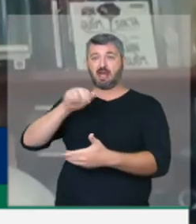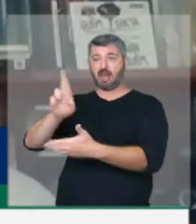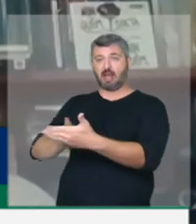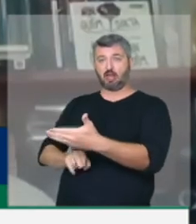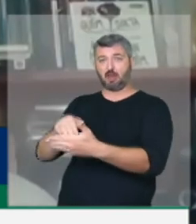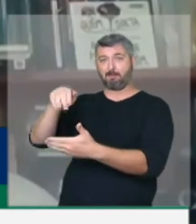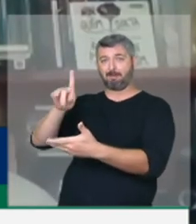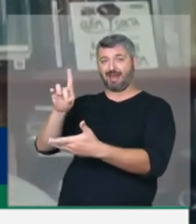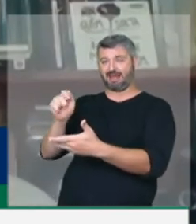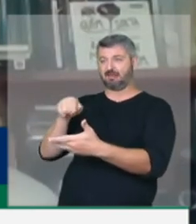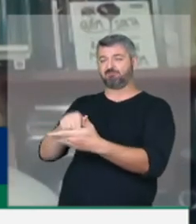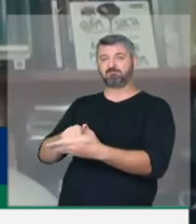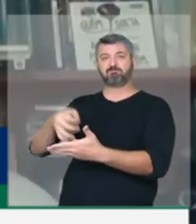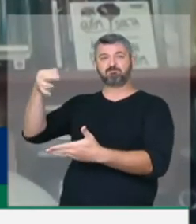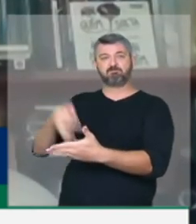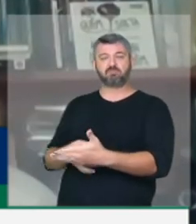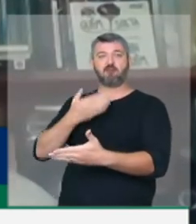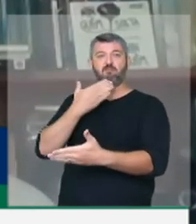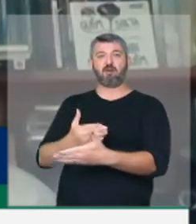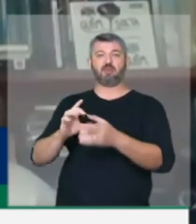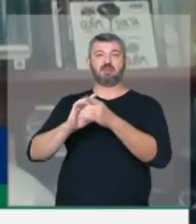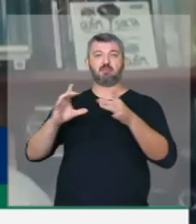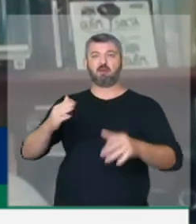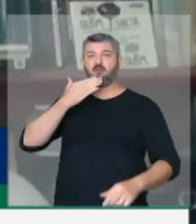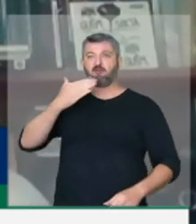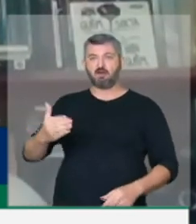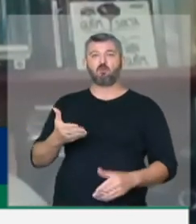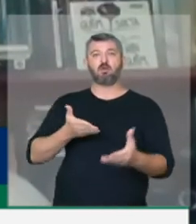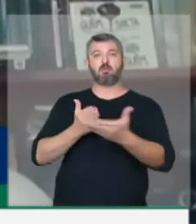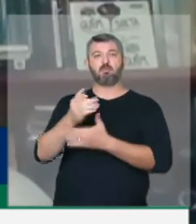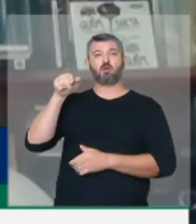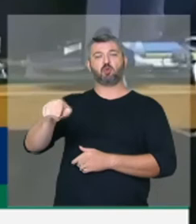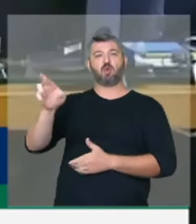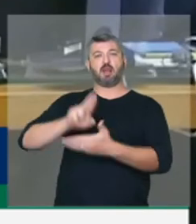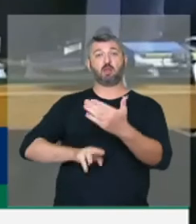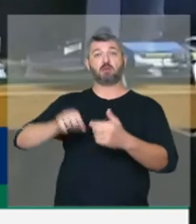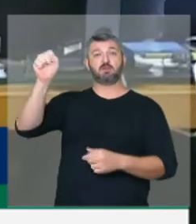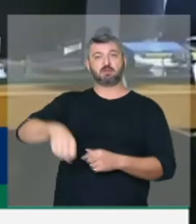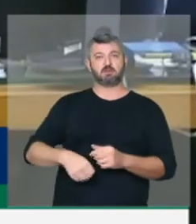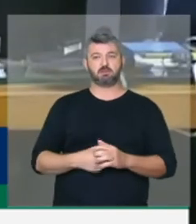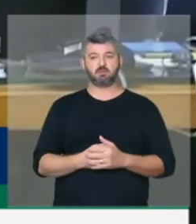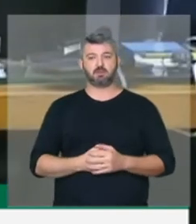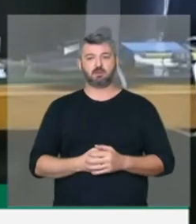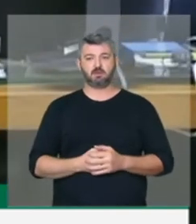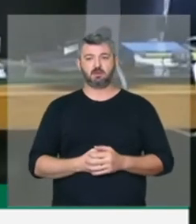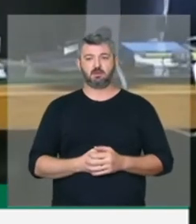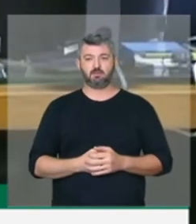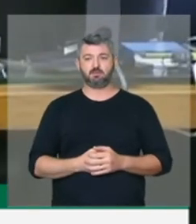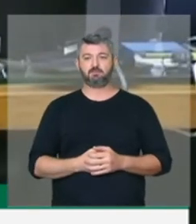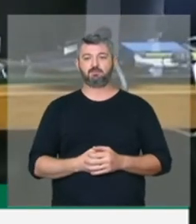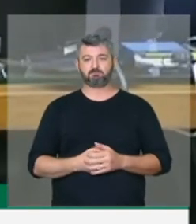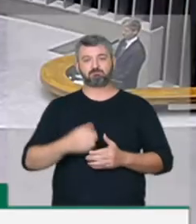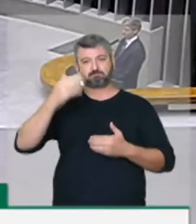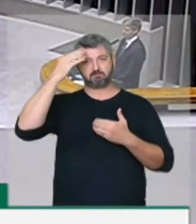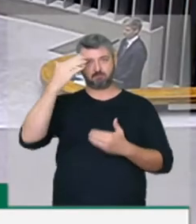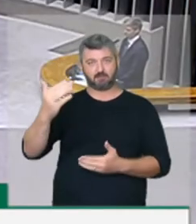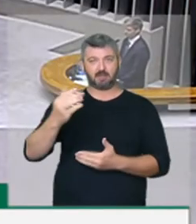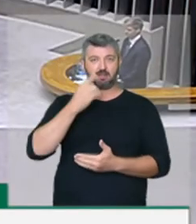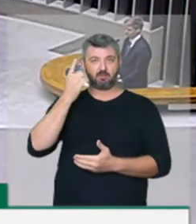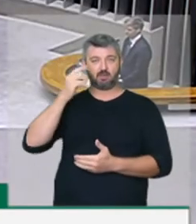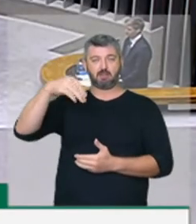é uma peça pela democracia, pela aprovação do relatório. Muito obrigado, deputada. Muito obrigado, deputada Maria do